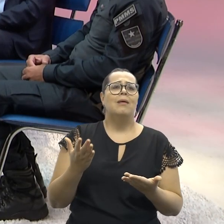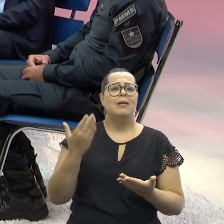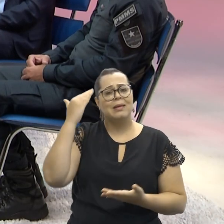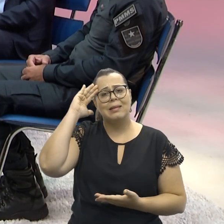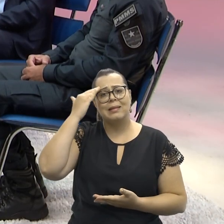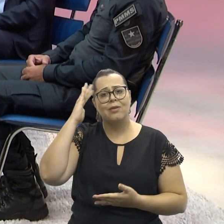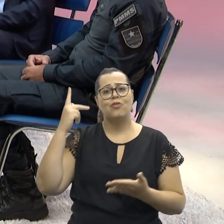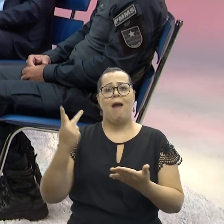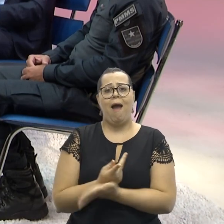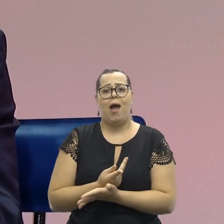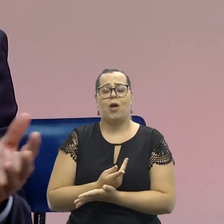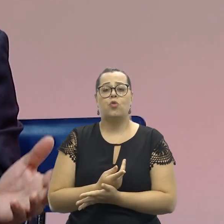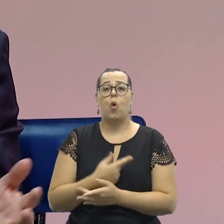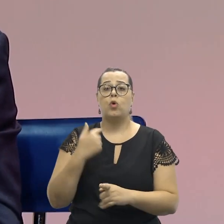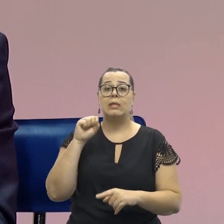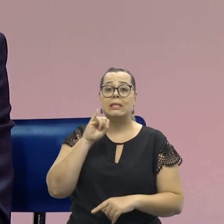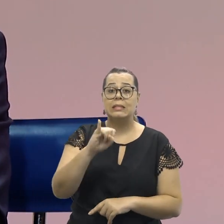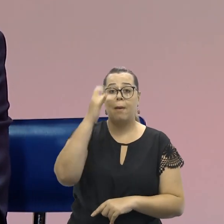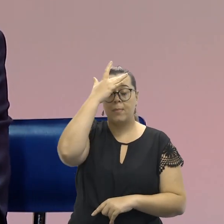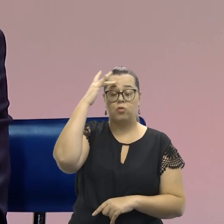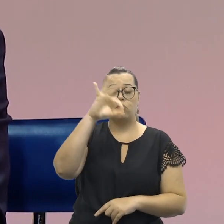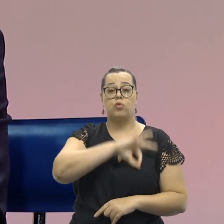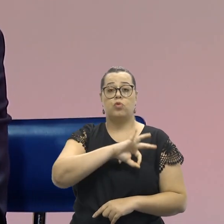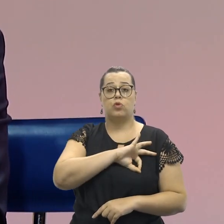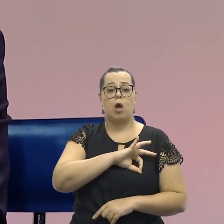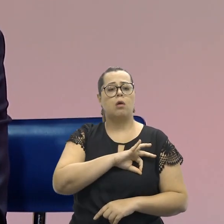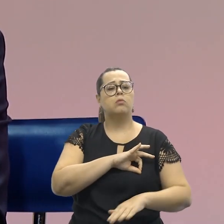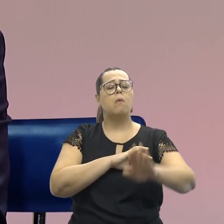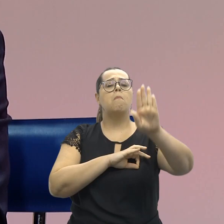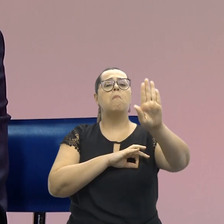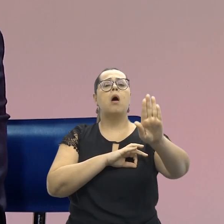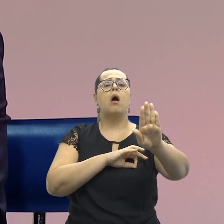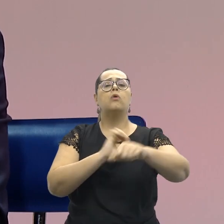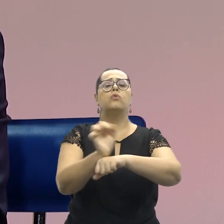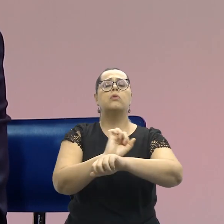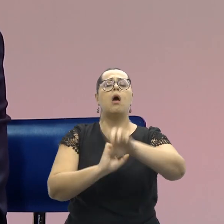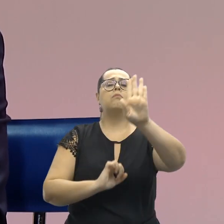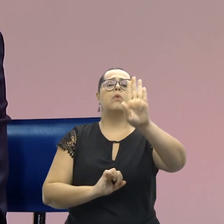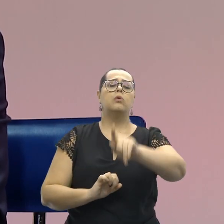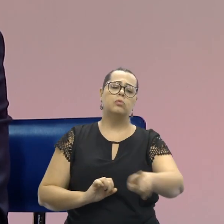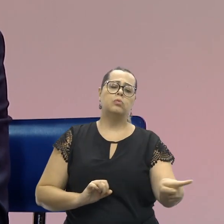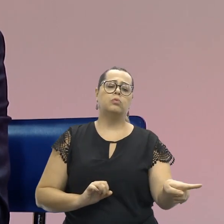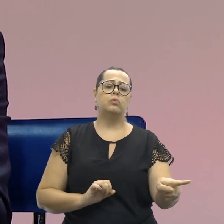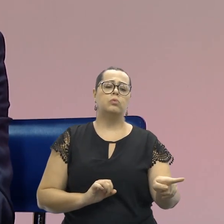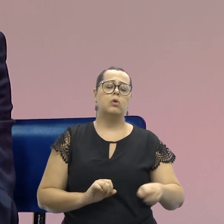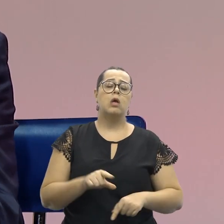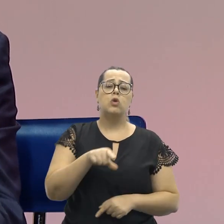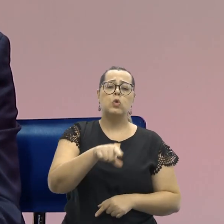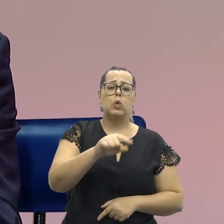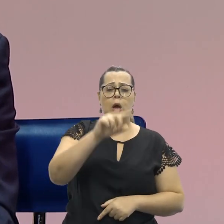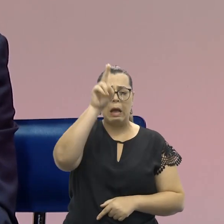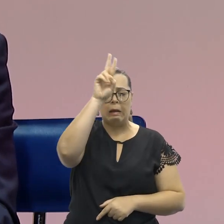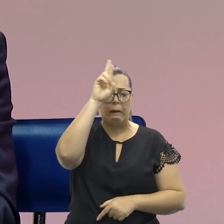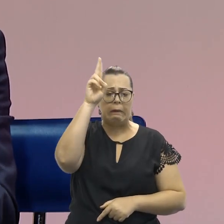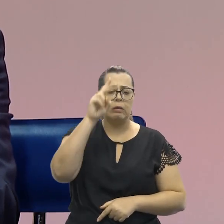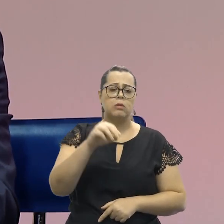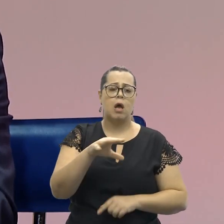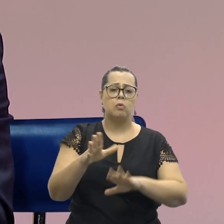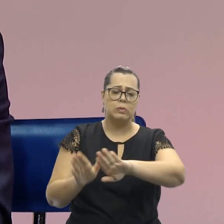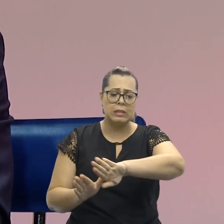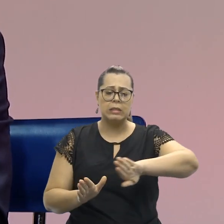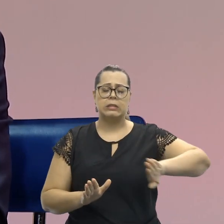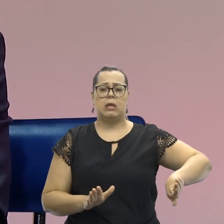atuação, às vezes, quando a Polícia de Trânsito aborda um condutor alcoolizado e retira ele das vias,